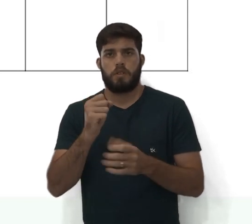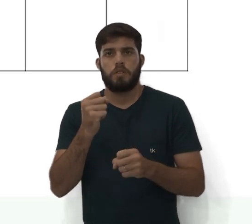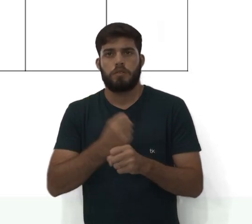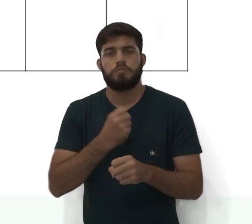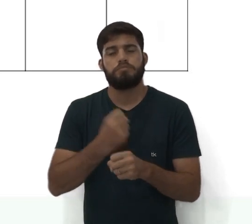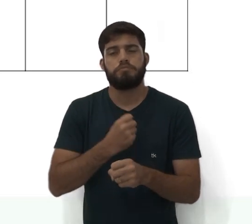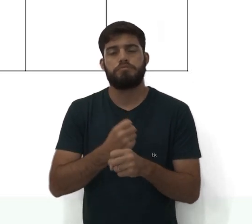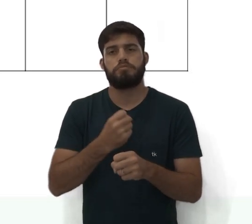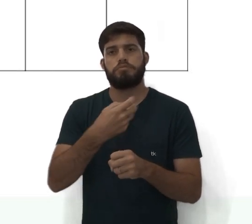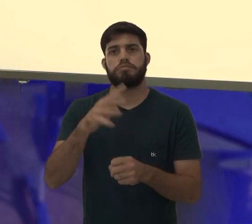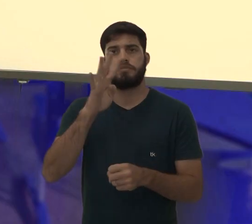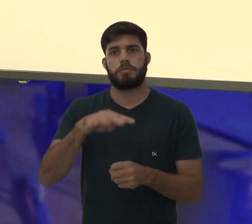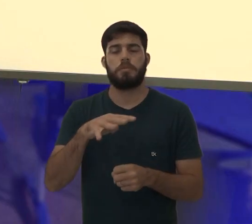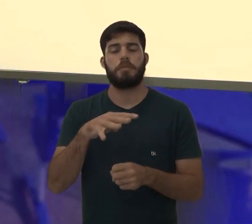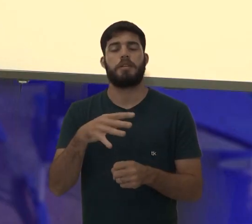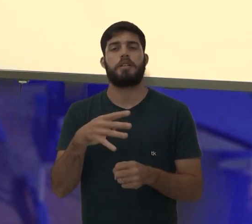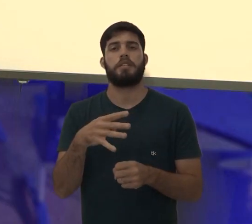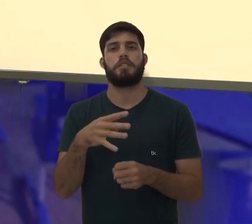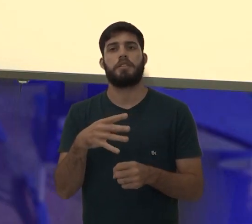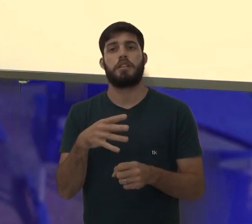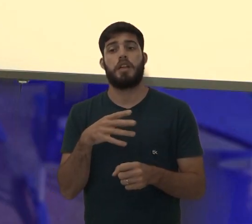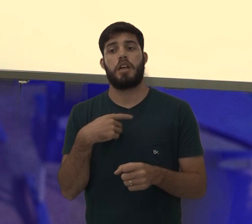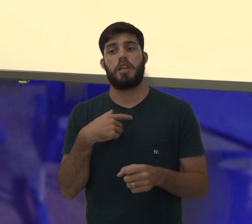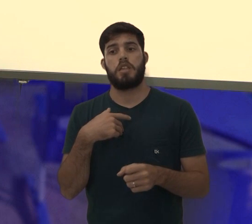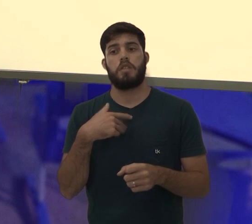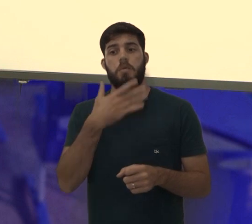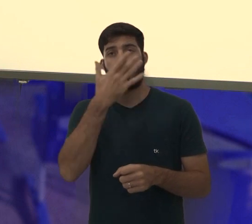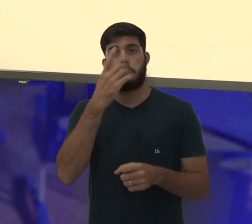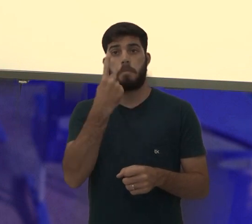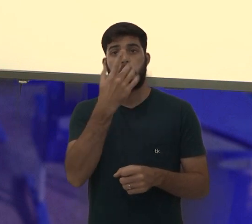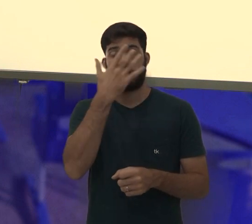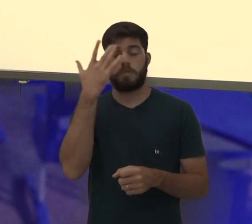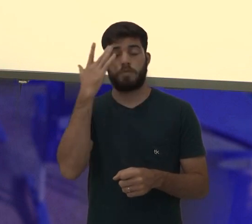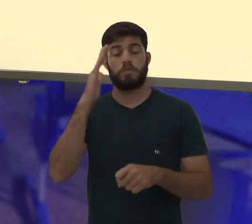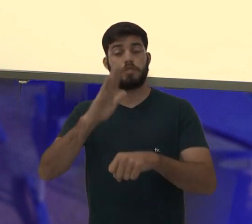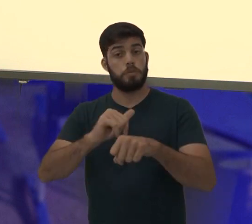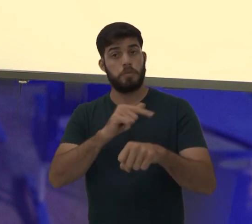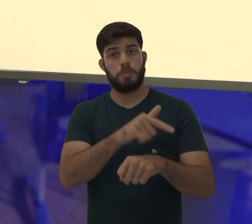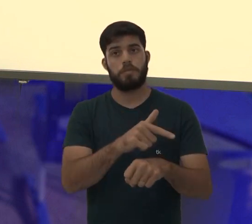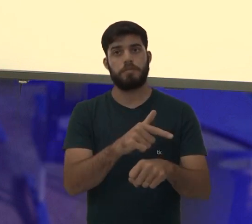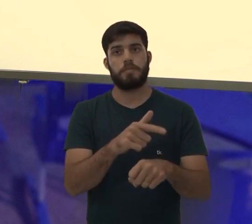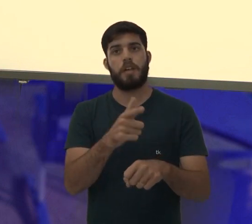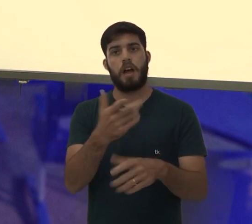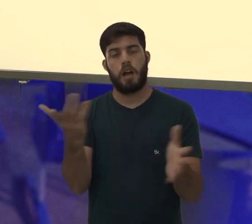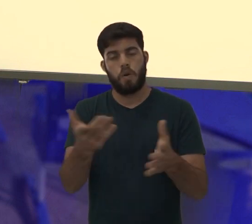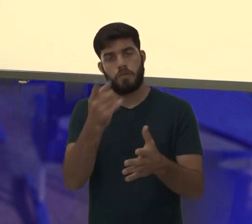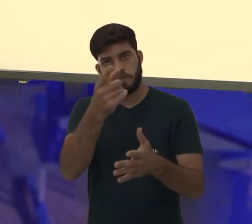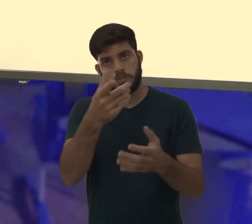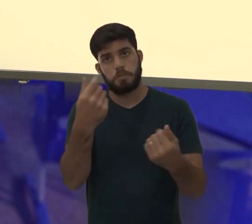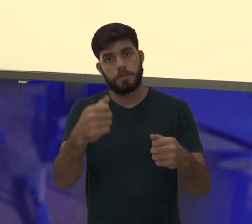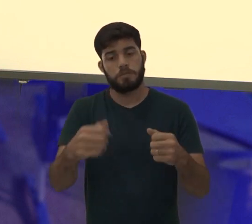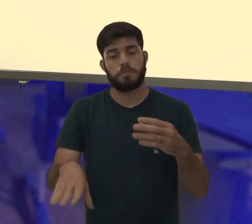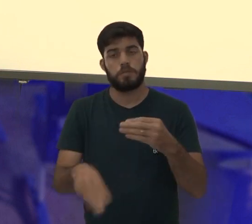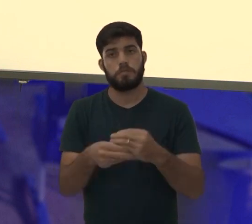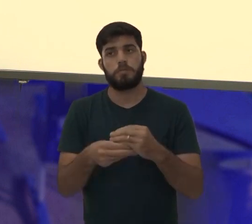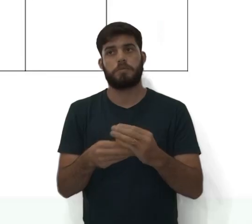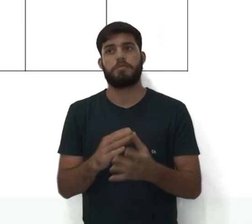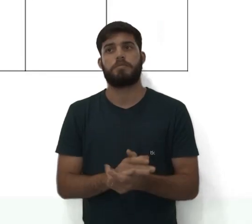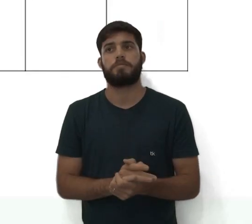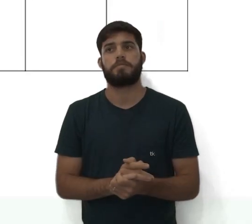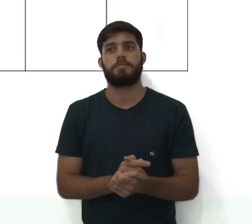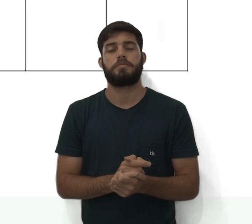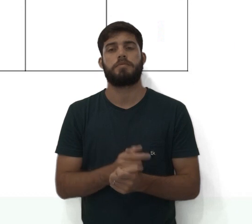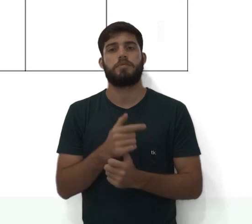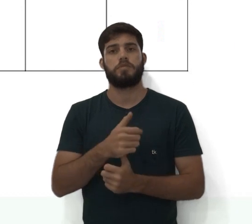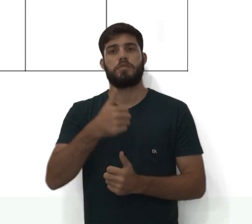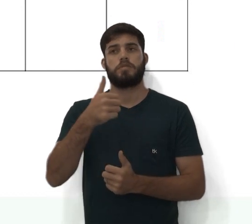Completa a tabela de Rodrigo. Então aqui, ó, ele começou preenchendo a tabela usando potências, não é? 2, que é igual a